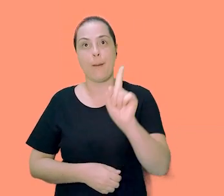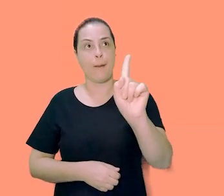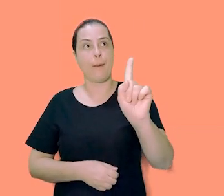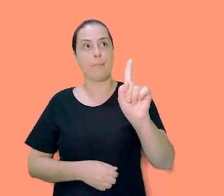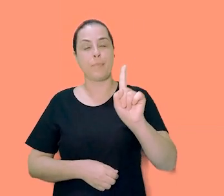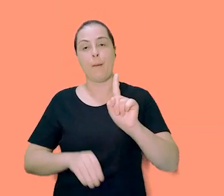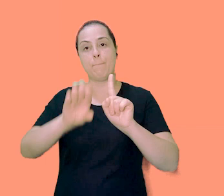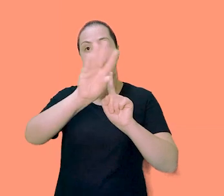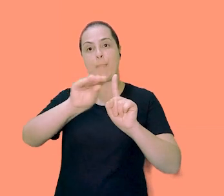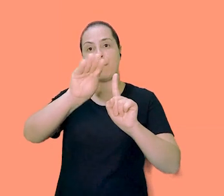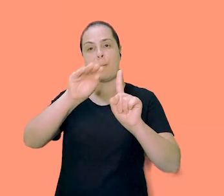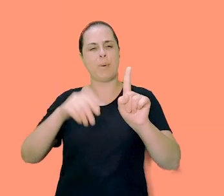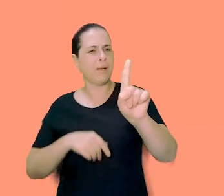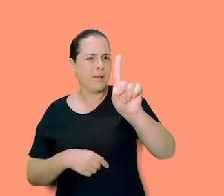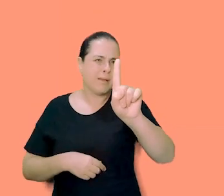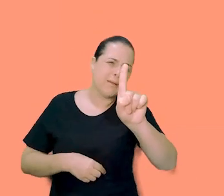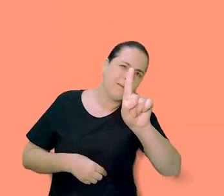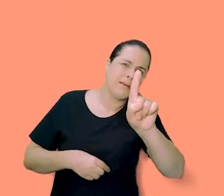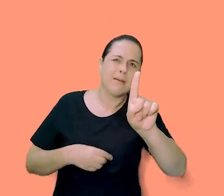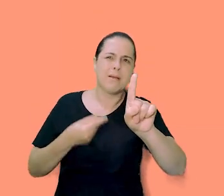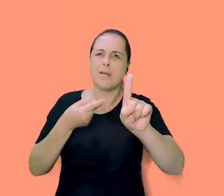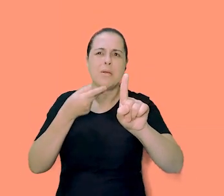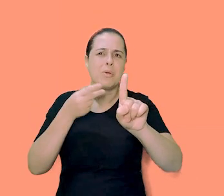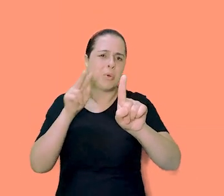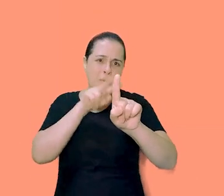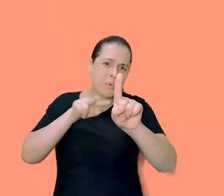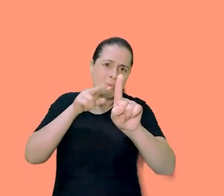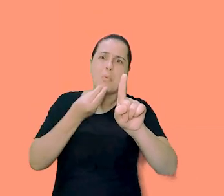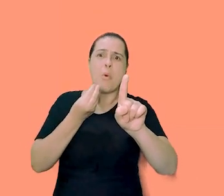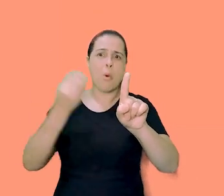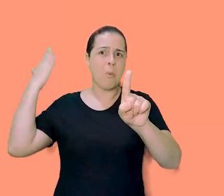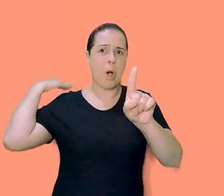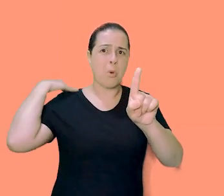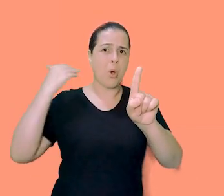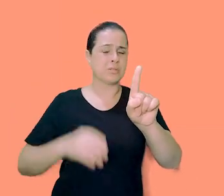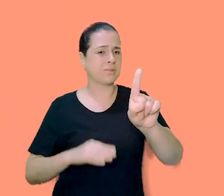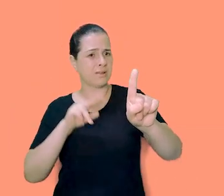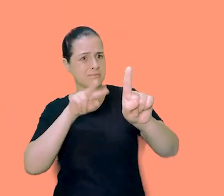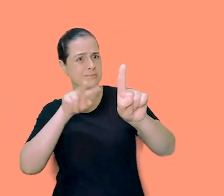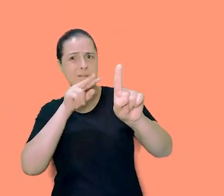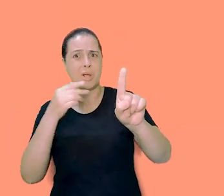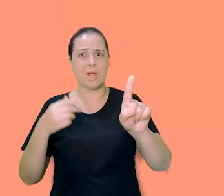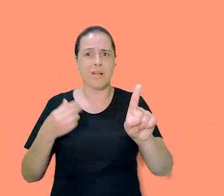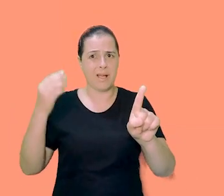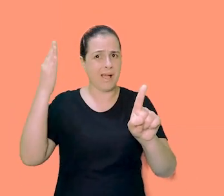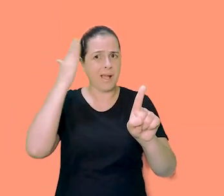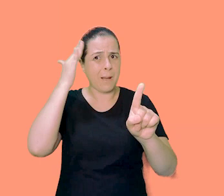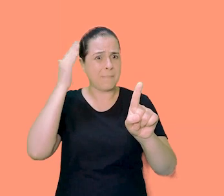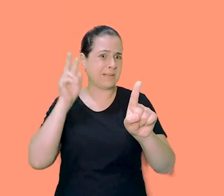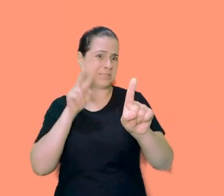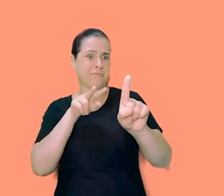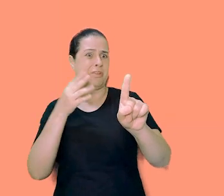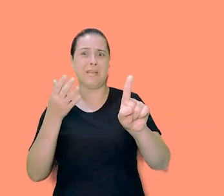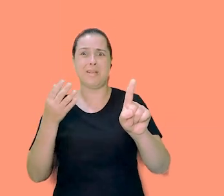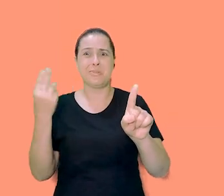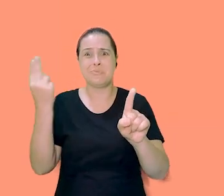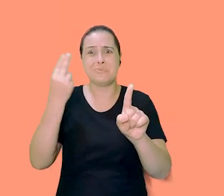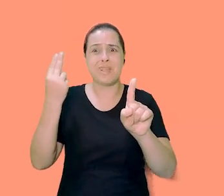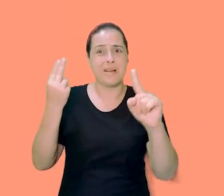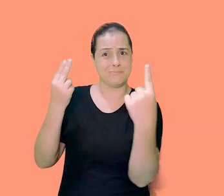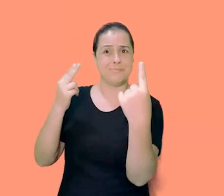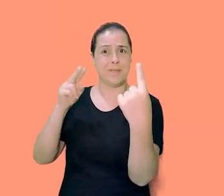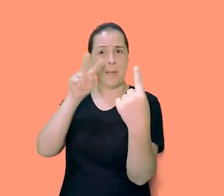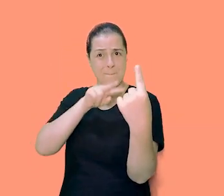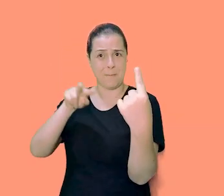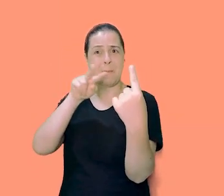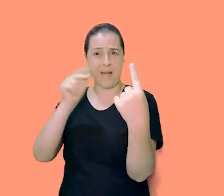ler. Eu consigo ler então, hoje. Ler as costas da cabeça, não dá, né?